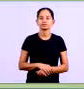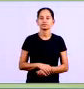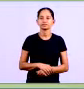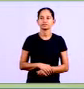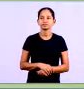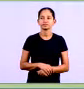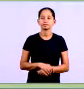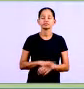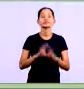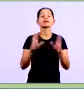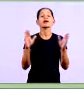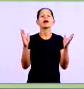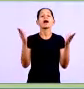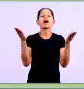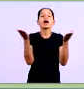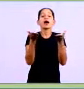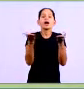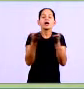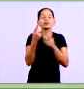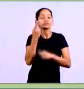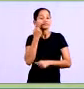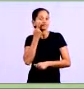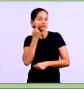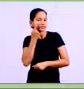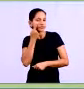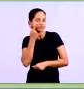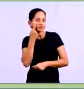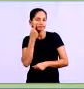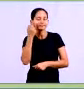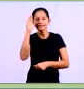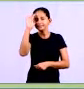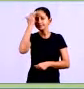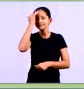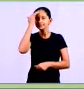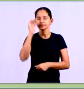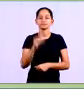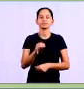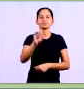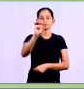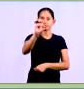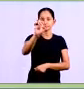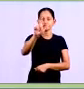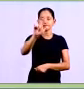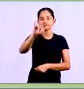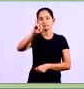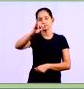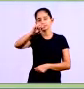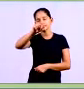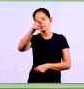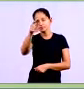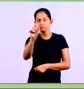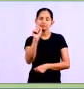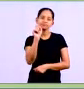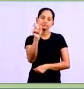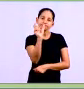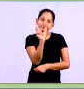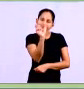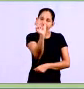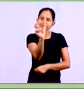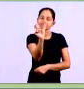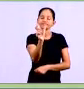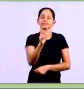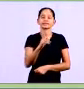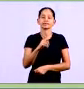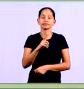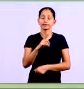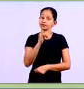Vamos fazer uma visualização aqui do termo. Elisão. Elisão assim, olha, eu vou